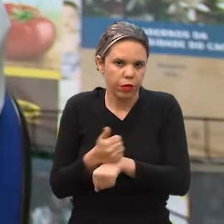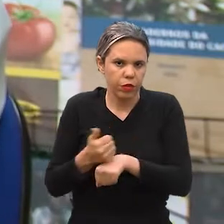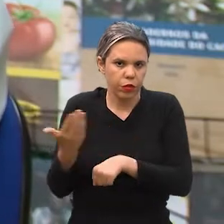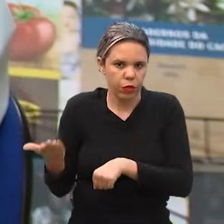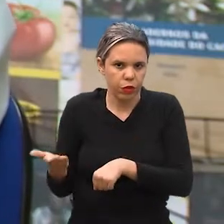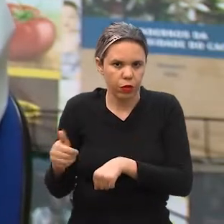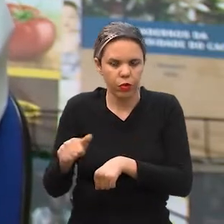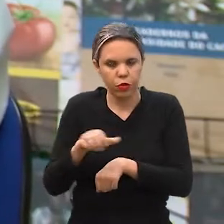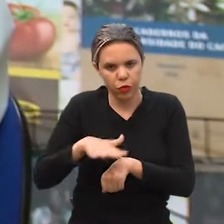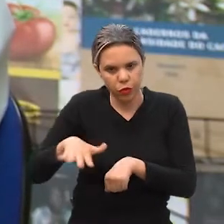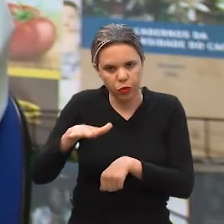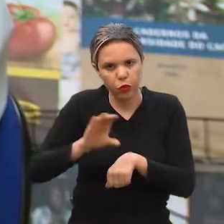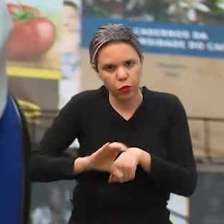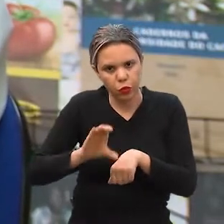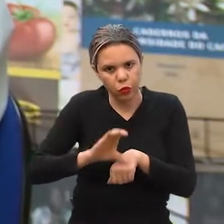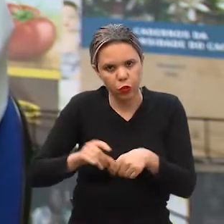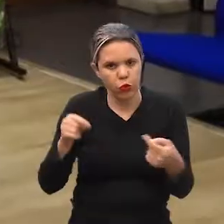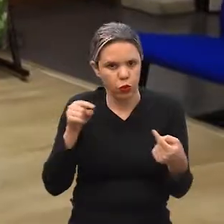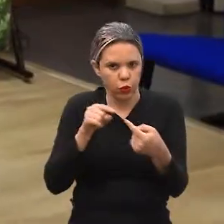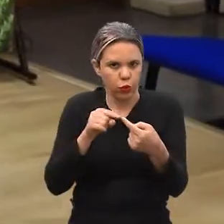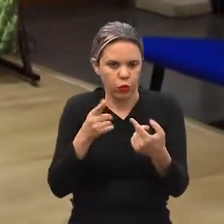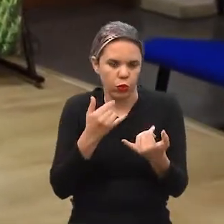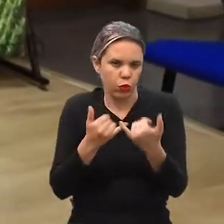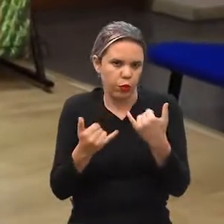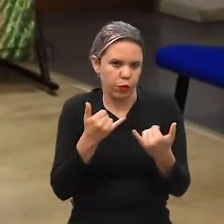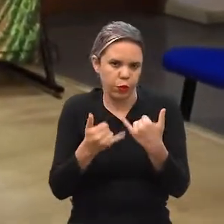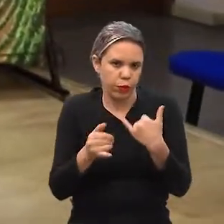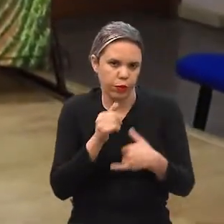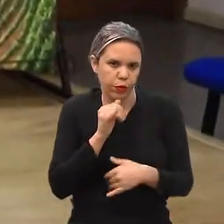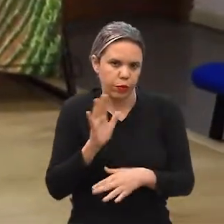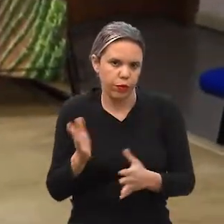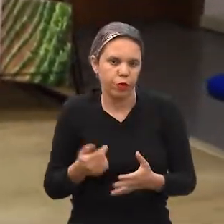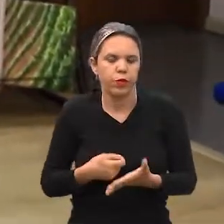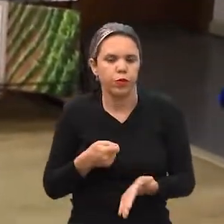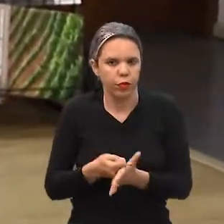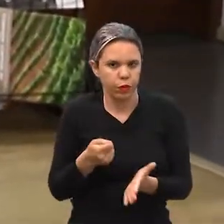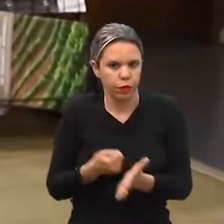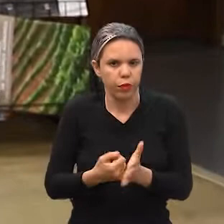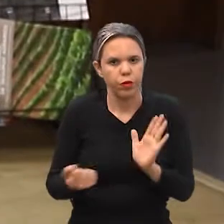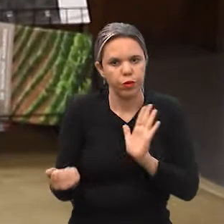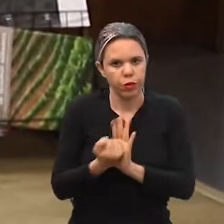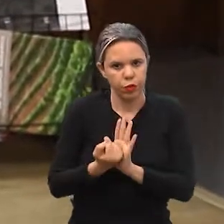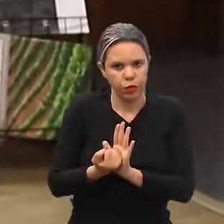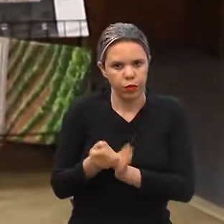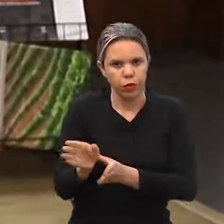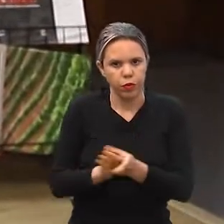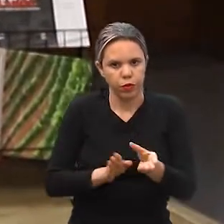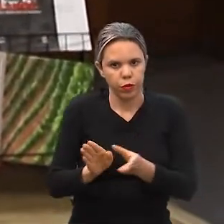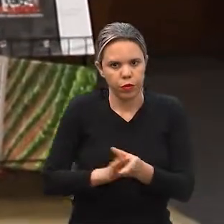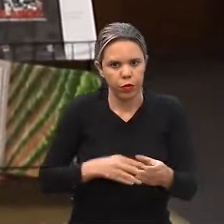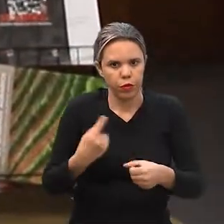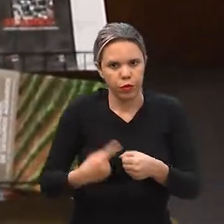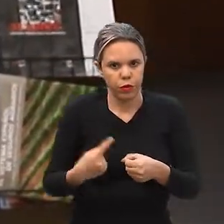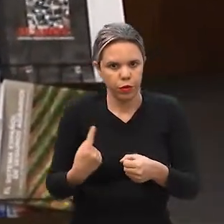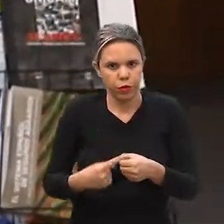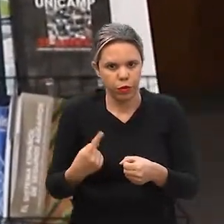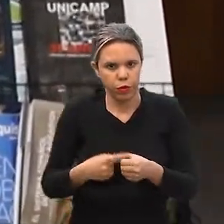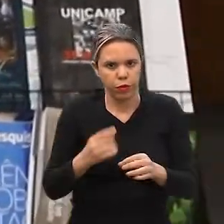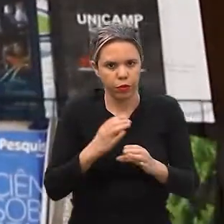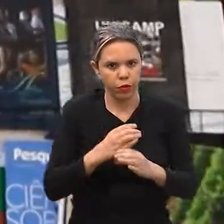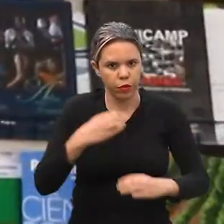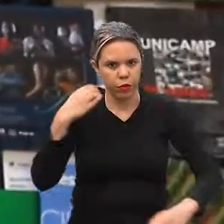em alguma área correlata, né? E exige também registro no Conselho Regional de